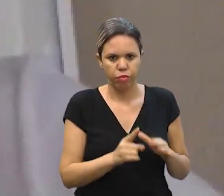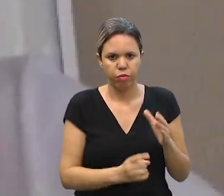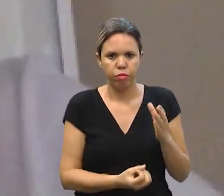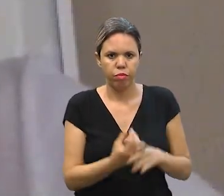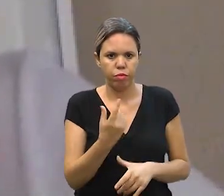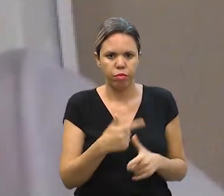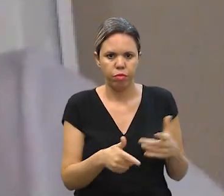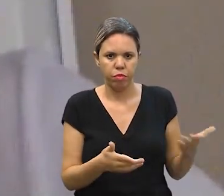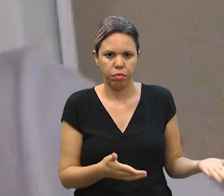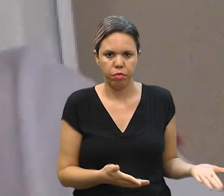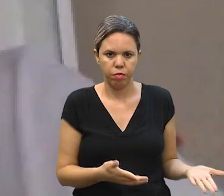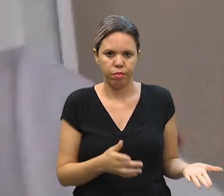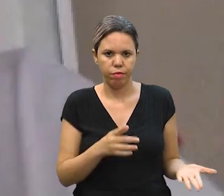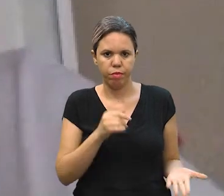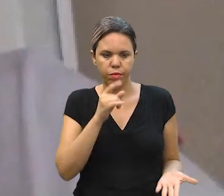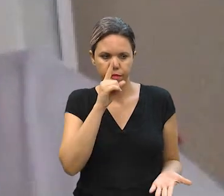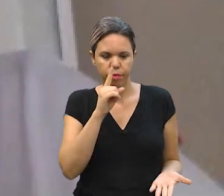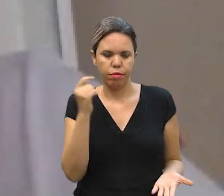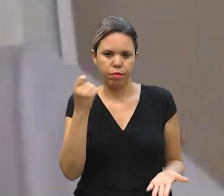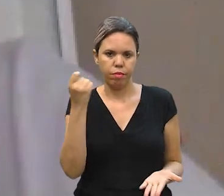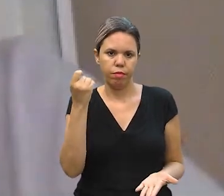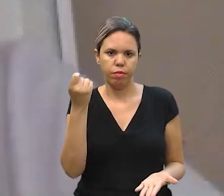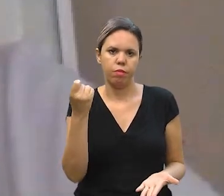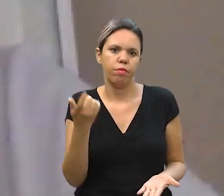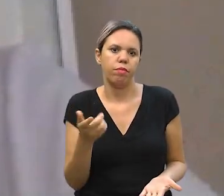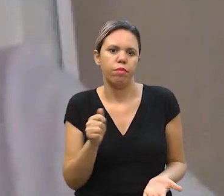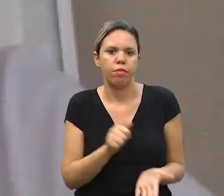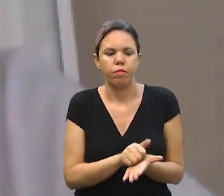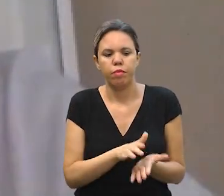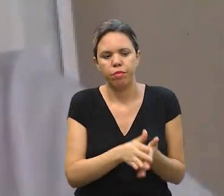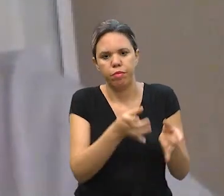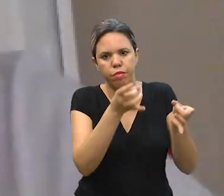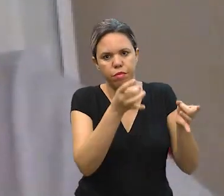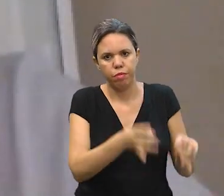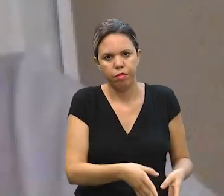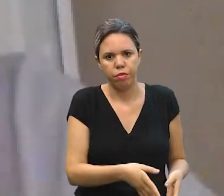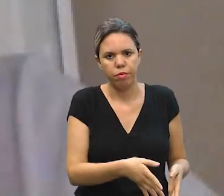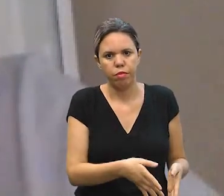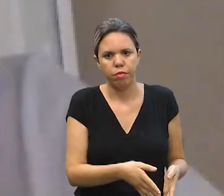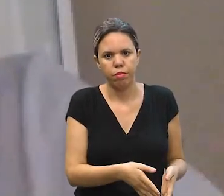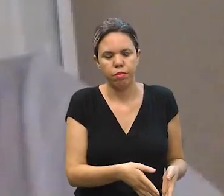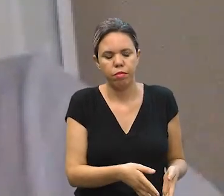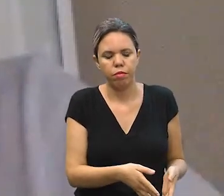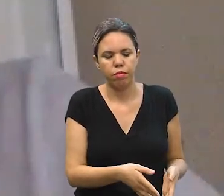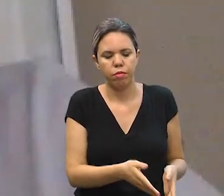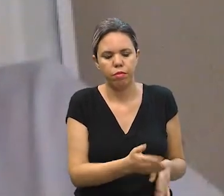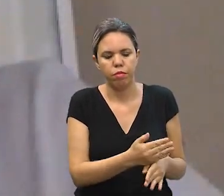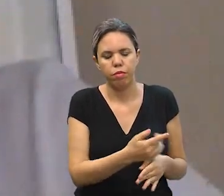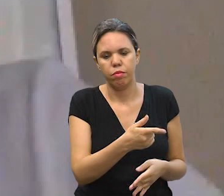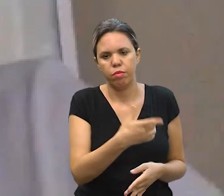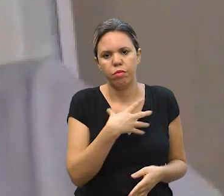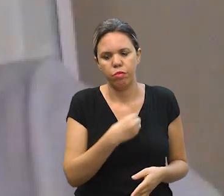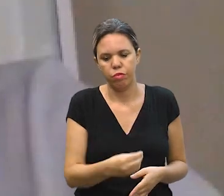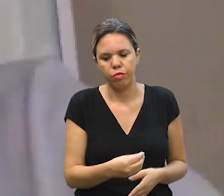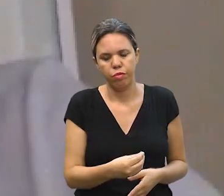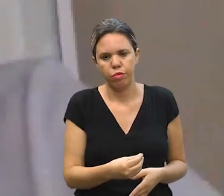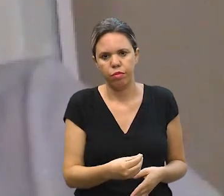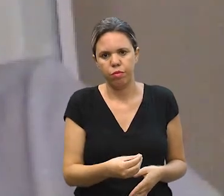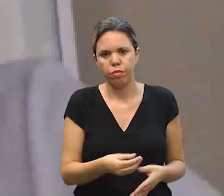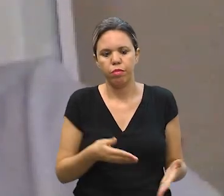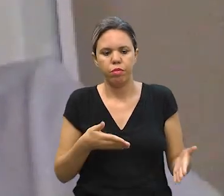incorre em uma pena gravíssima, que é de abandono intelectual. Ele não pode